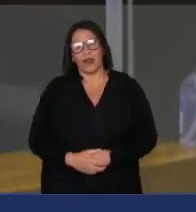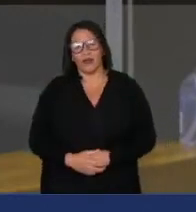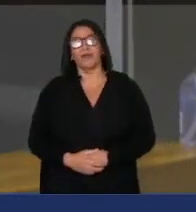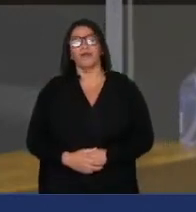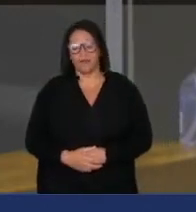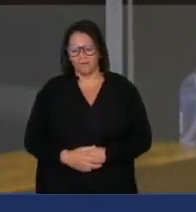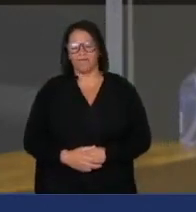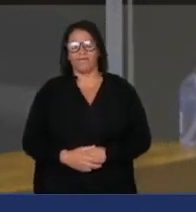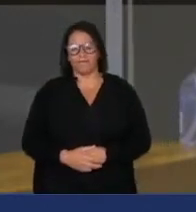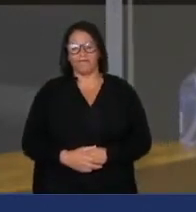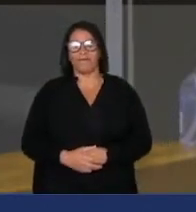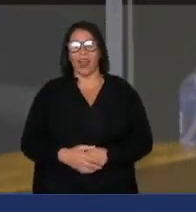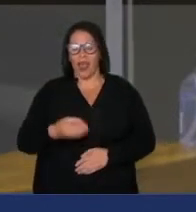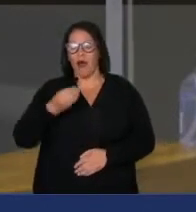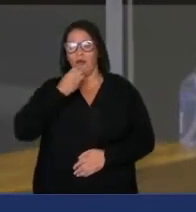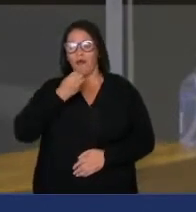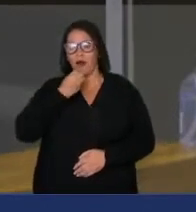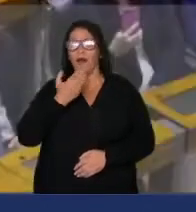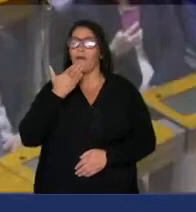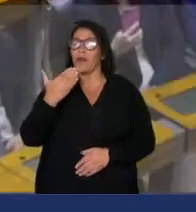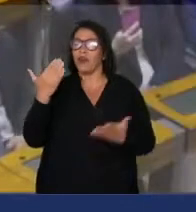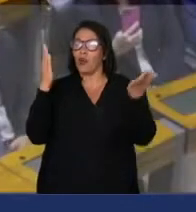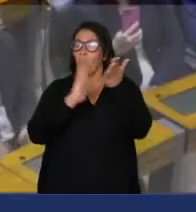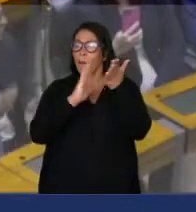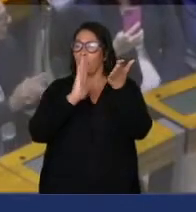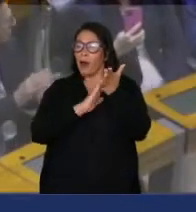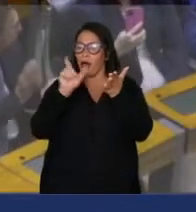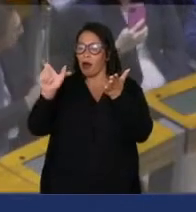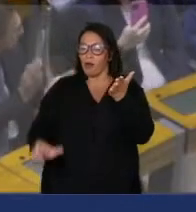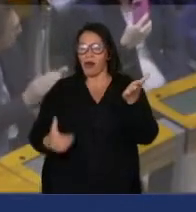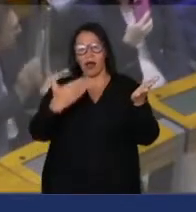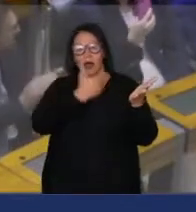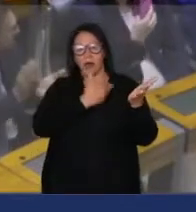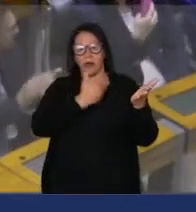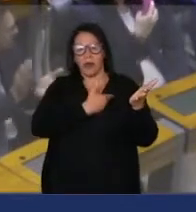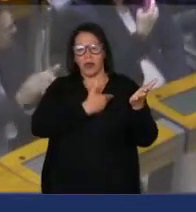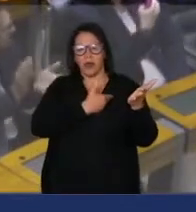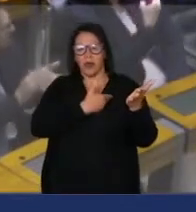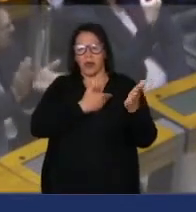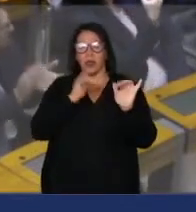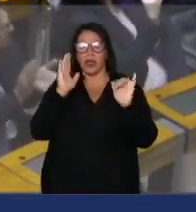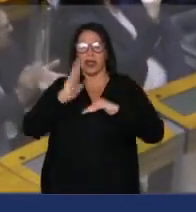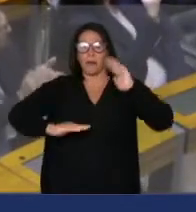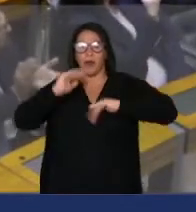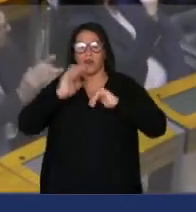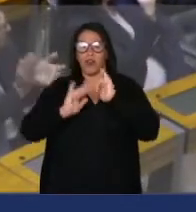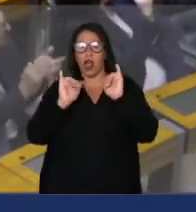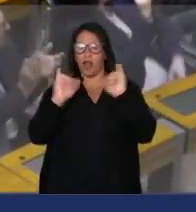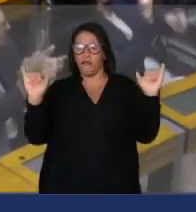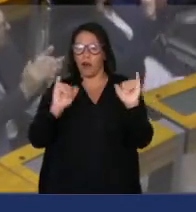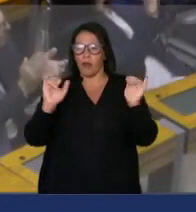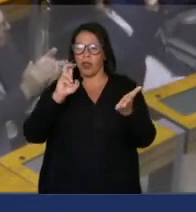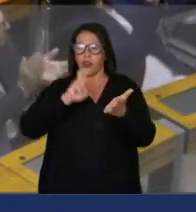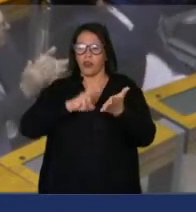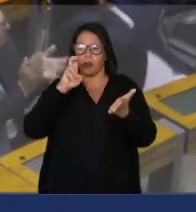que eu queria, nesta oportunidade, pedir a todos uma salva de palmas para esse grande guerreiro que leva as notícias todas as manhãs